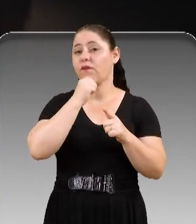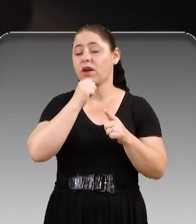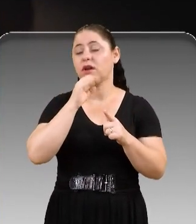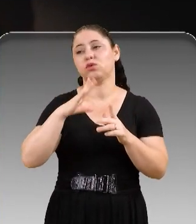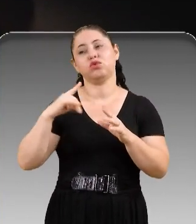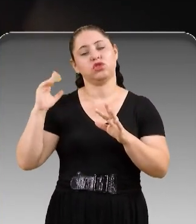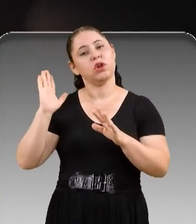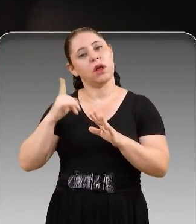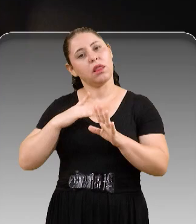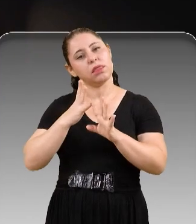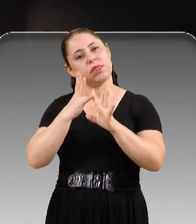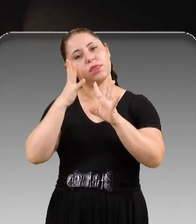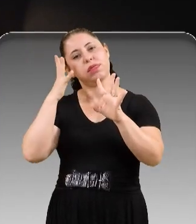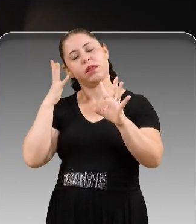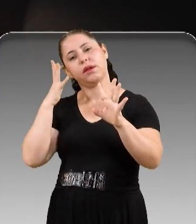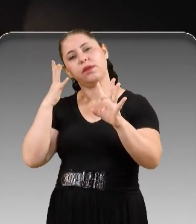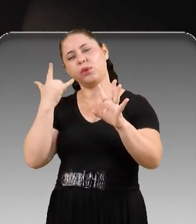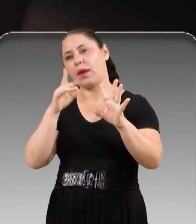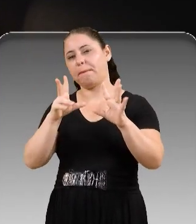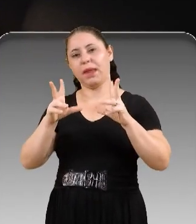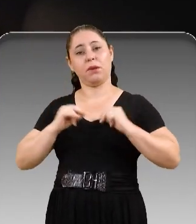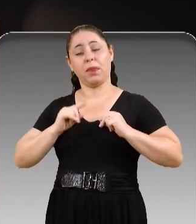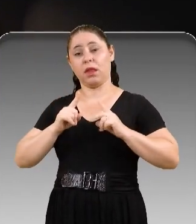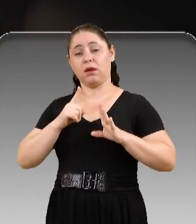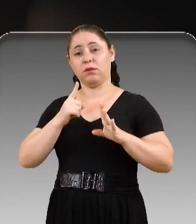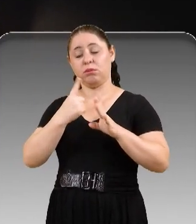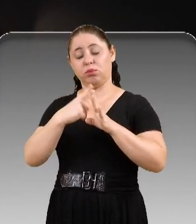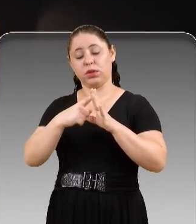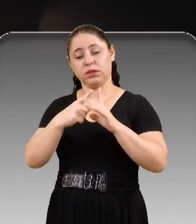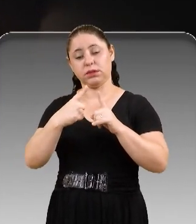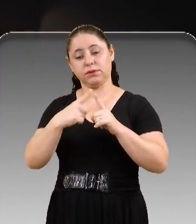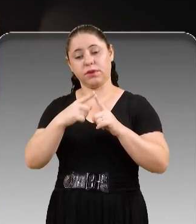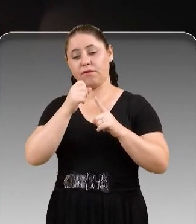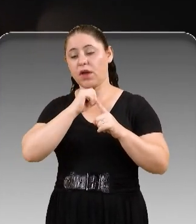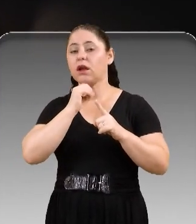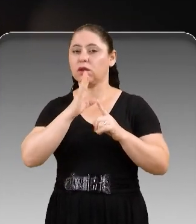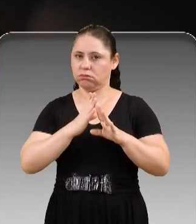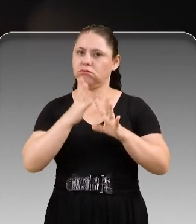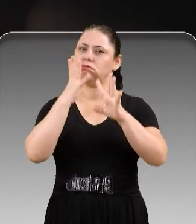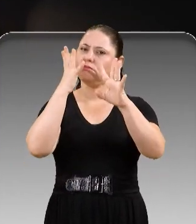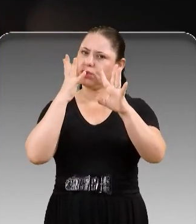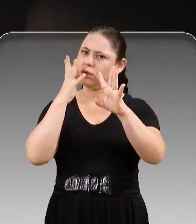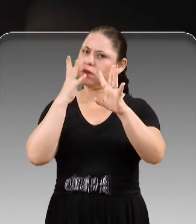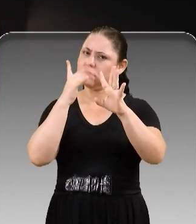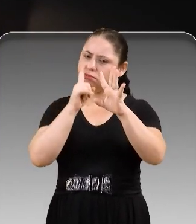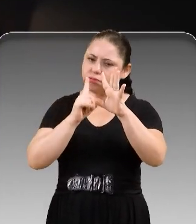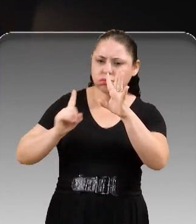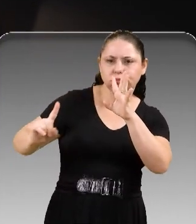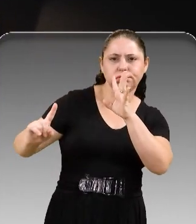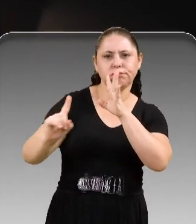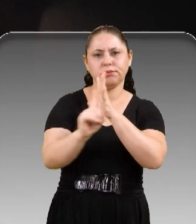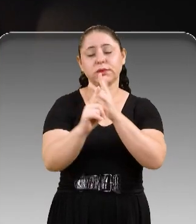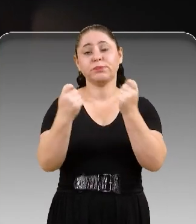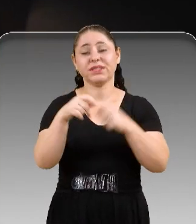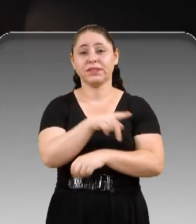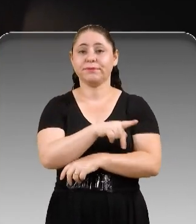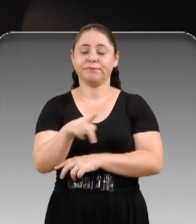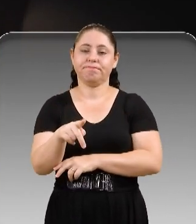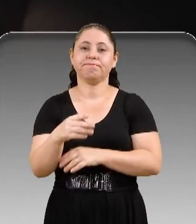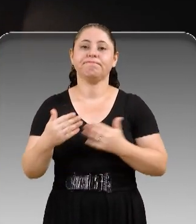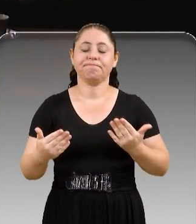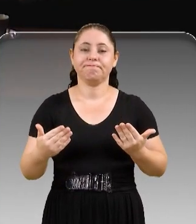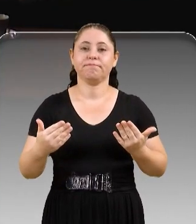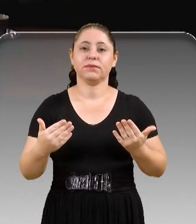ordem de antiguidade, por sinal, né? Nem pelo merecimento, mas pela ordem de antiguidade que a gente respeita dentro do tribunal, chegar